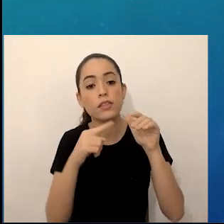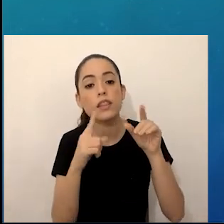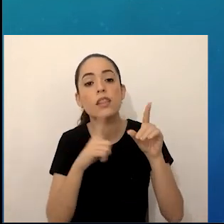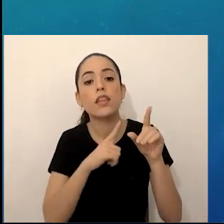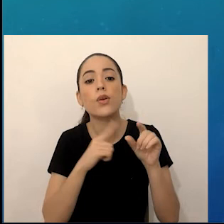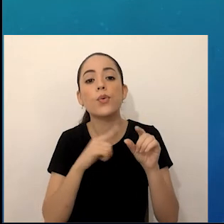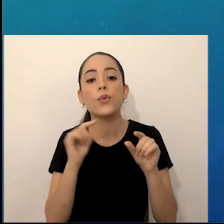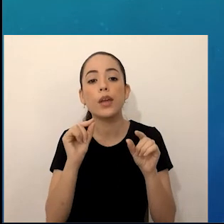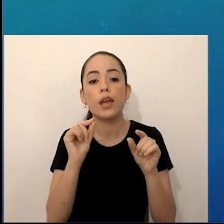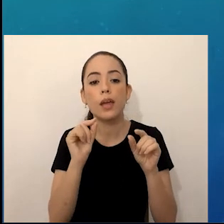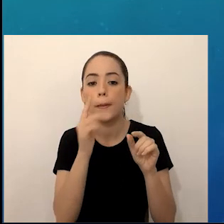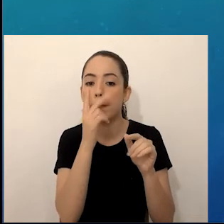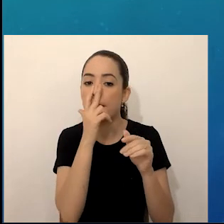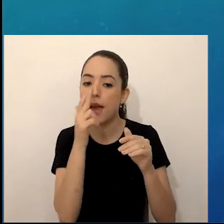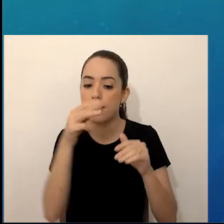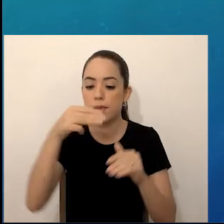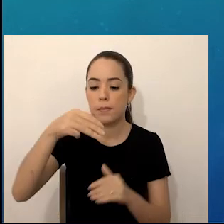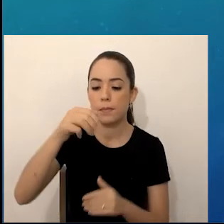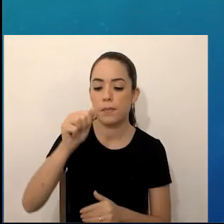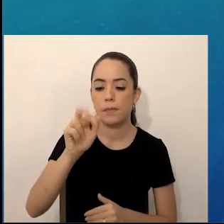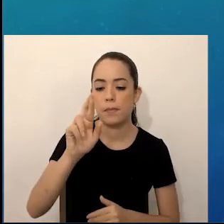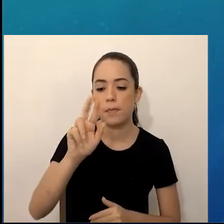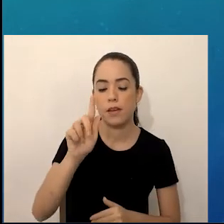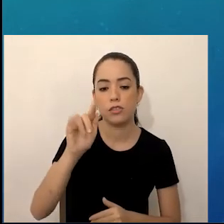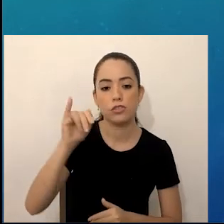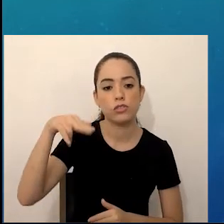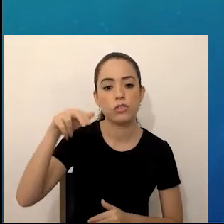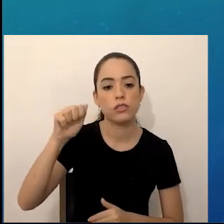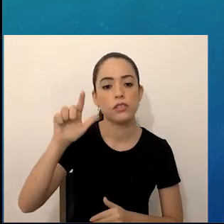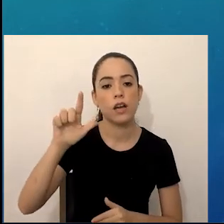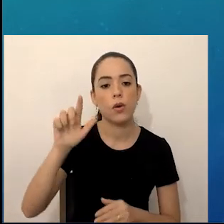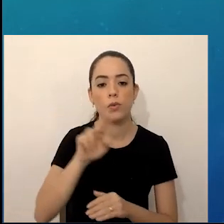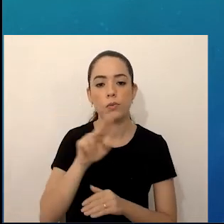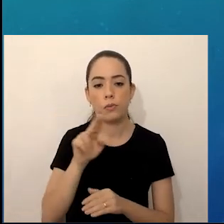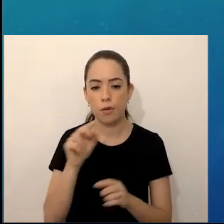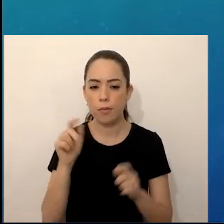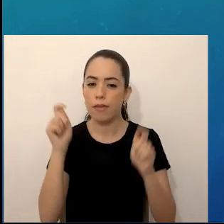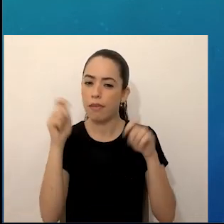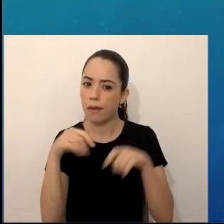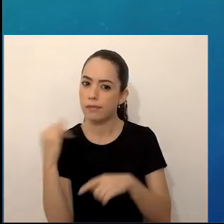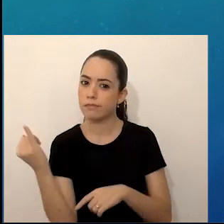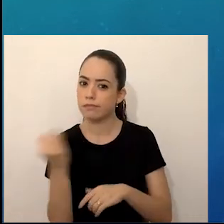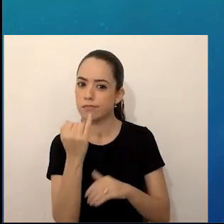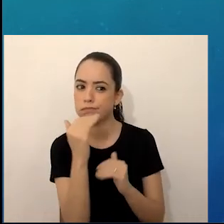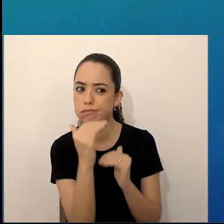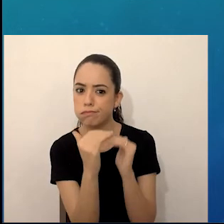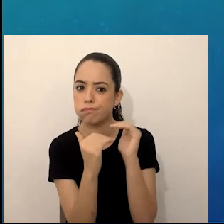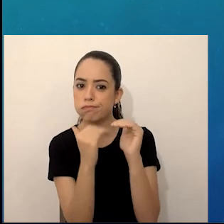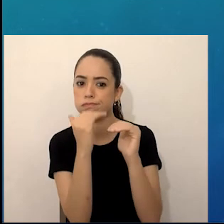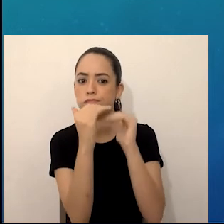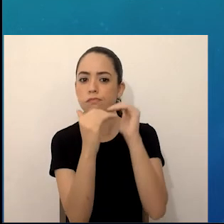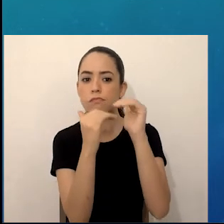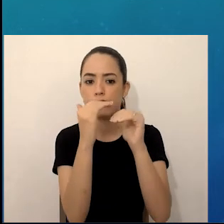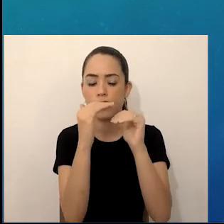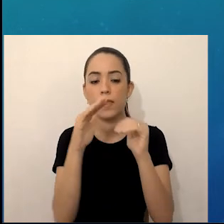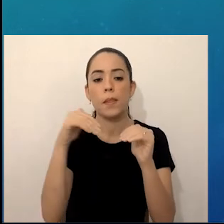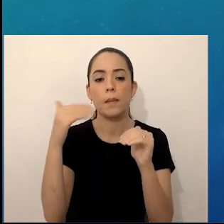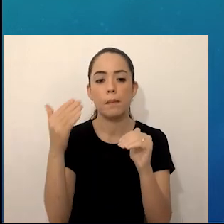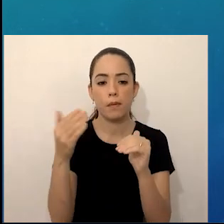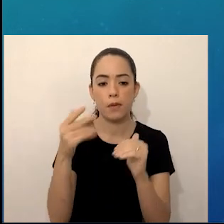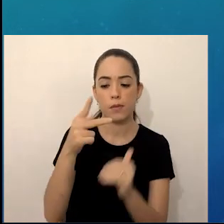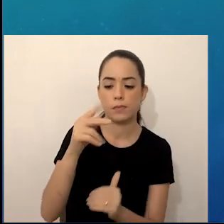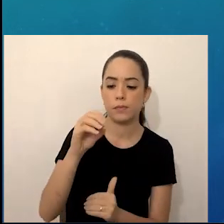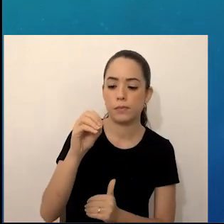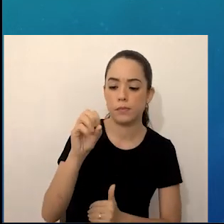zona marginal, que será importante para o desenvolvimento da região